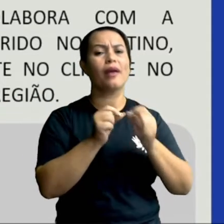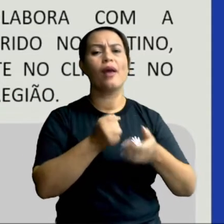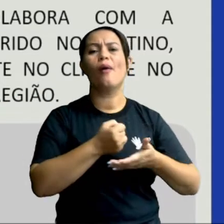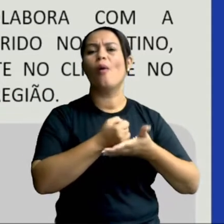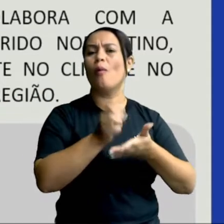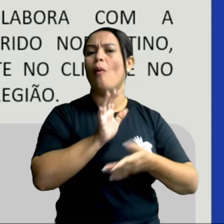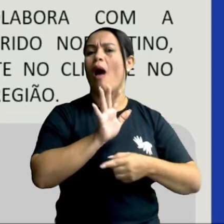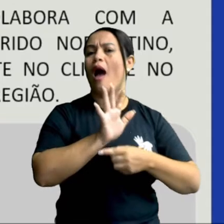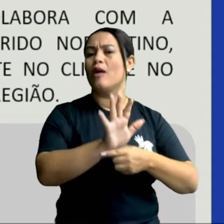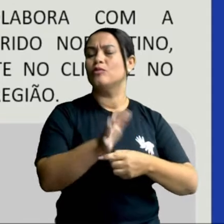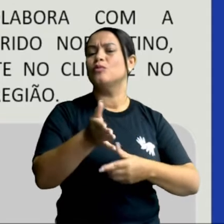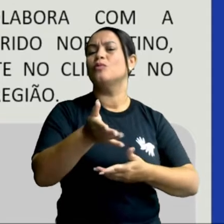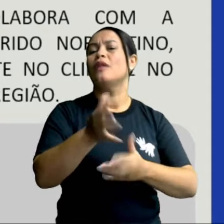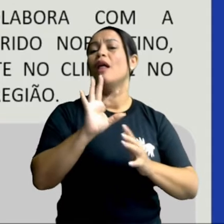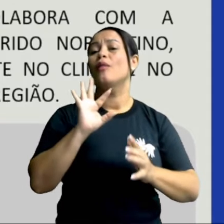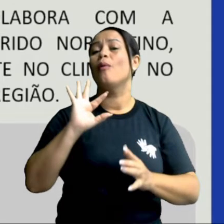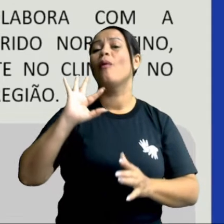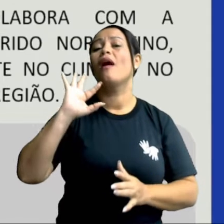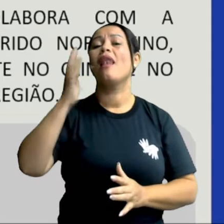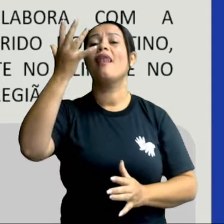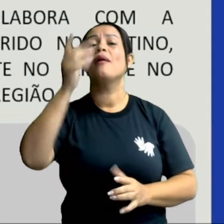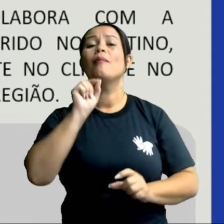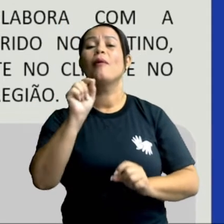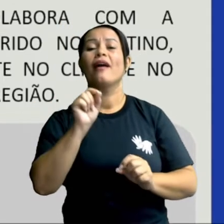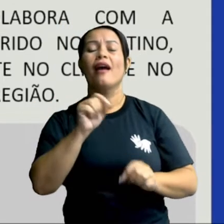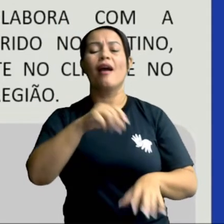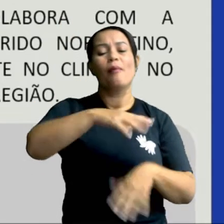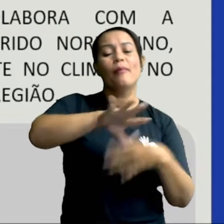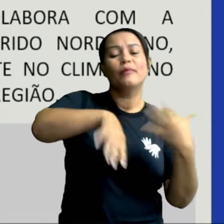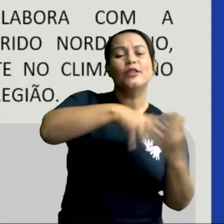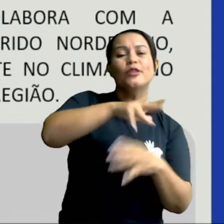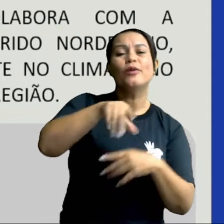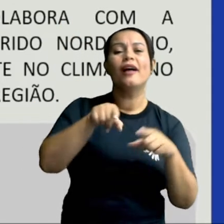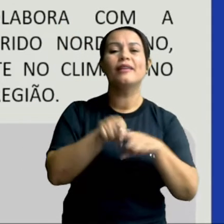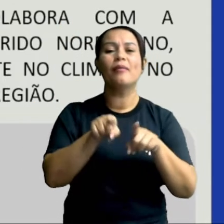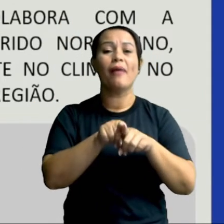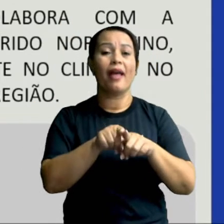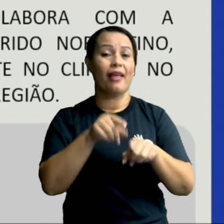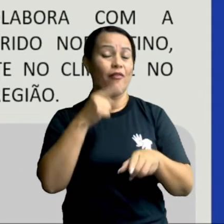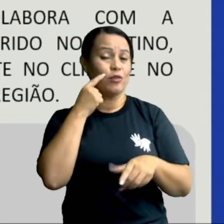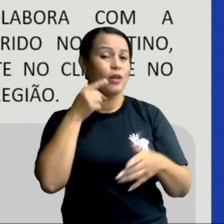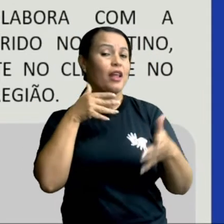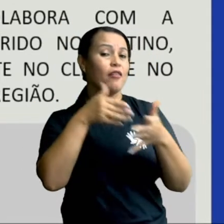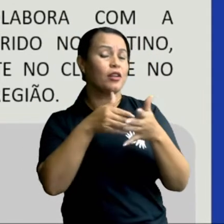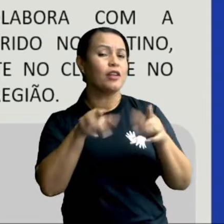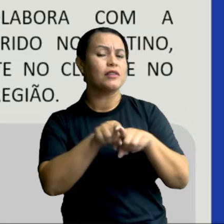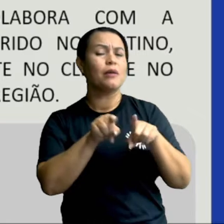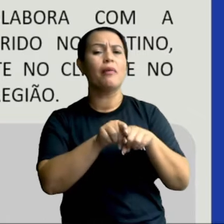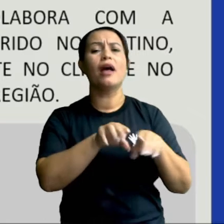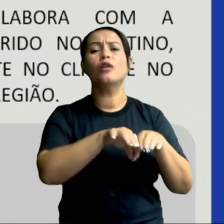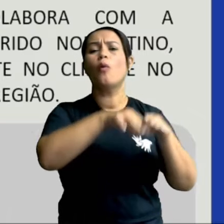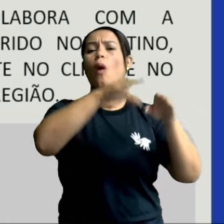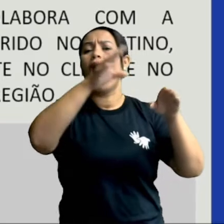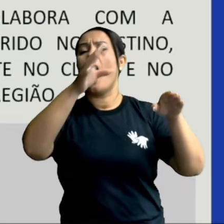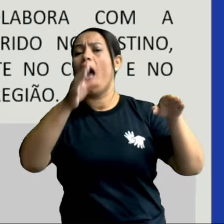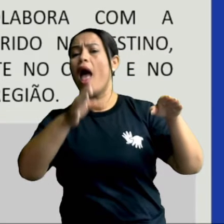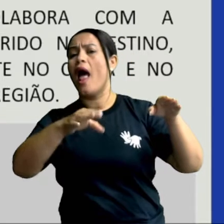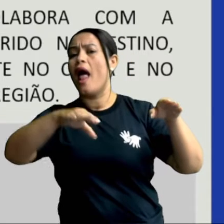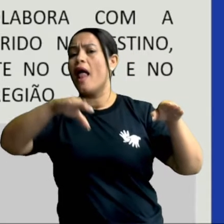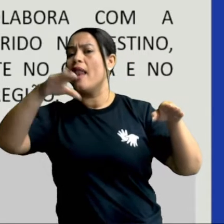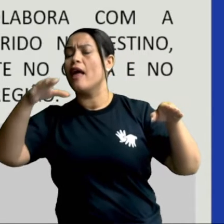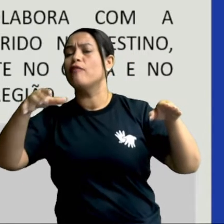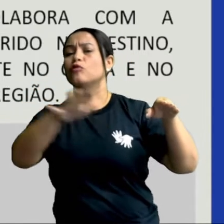clima árido nordestino, interferindo diretamente no clima e no relevo que se forma da